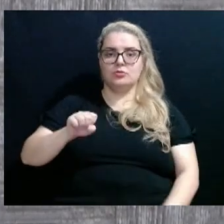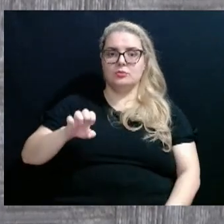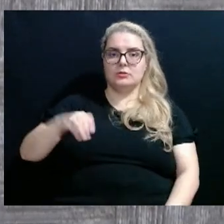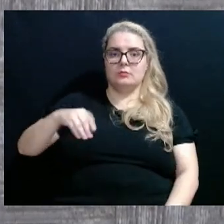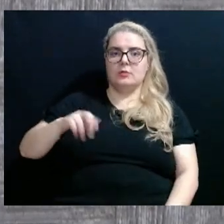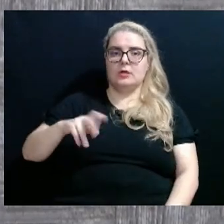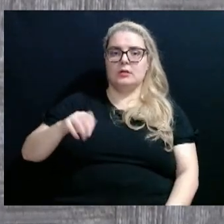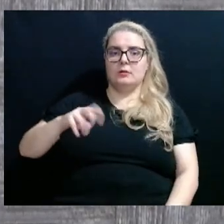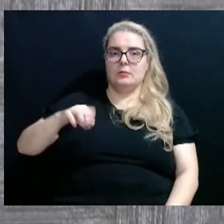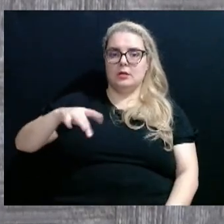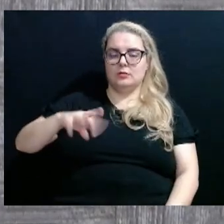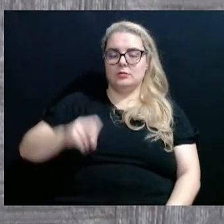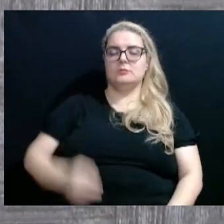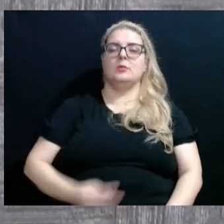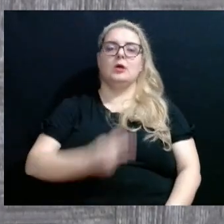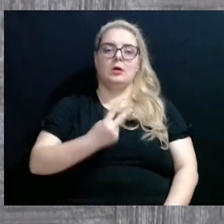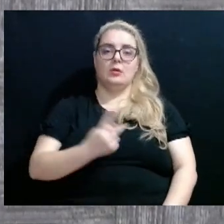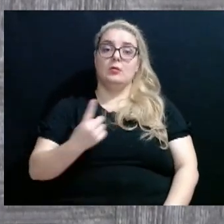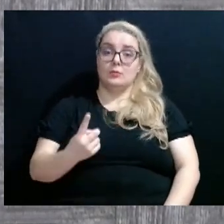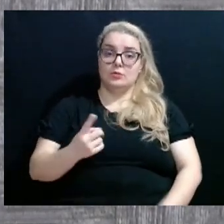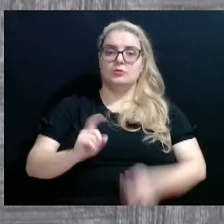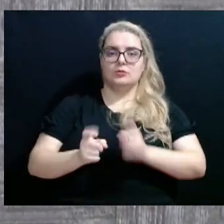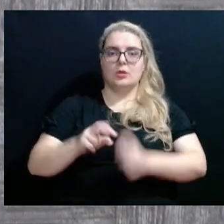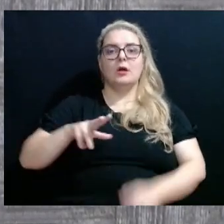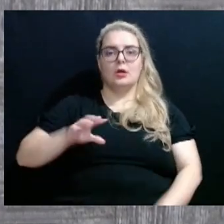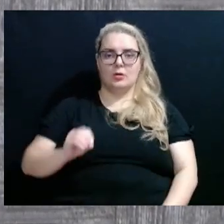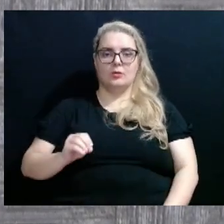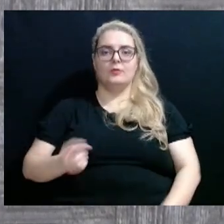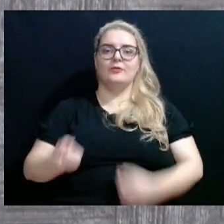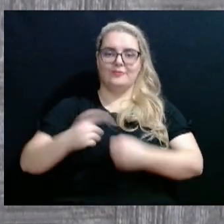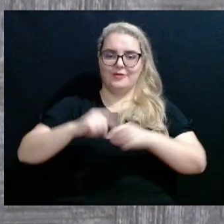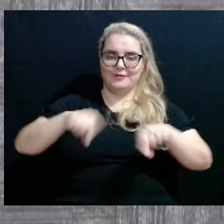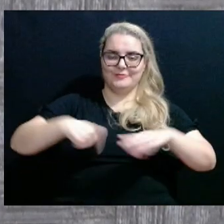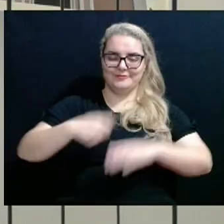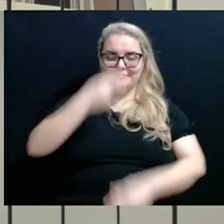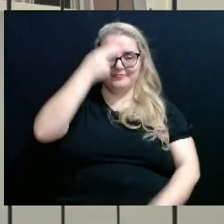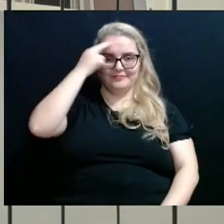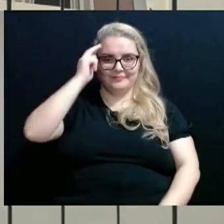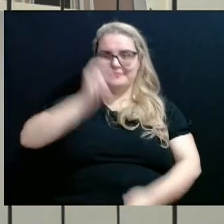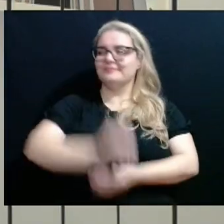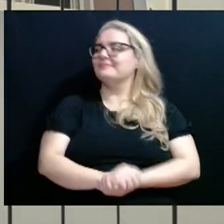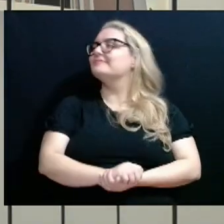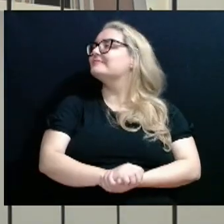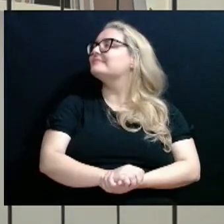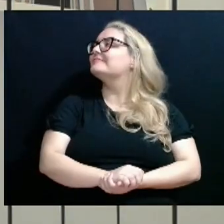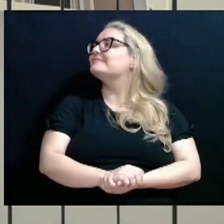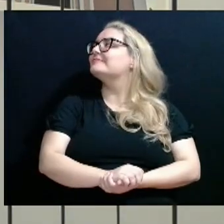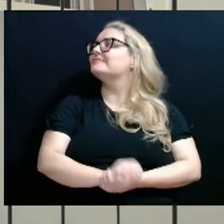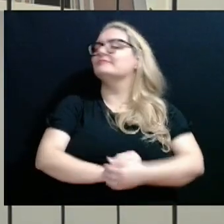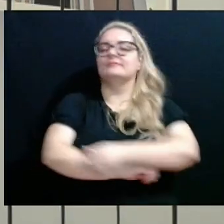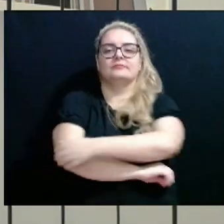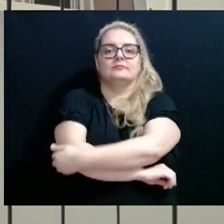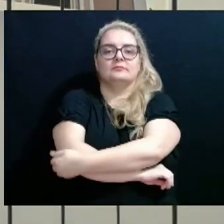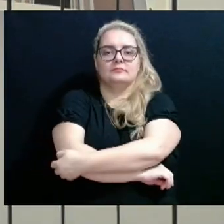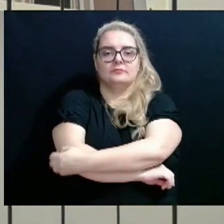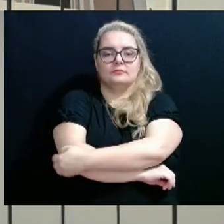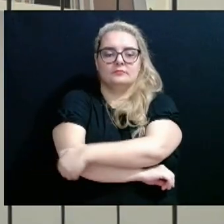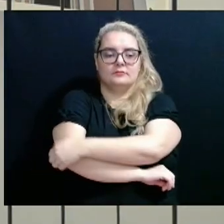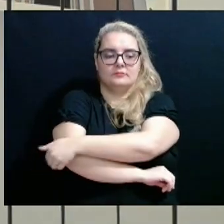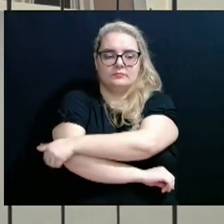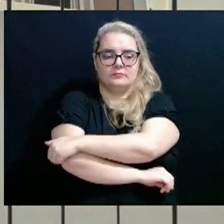Matozinho, será a 21ª reunião ordinária. Eu volto com você, Gabriel. Tá certo, muito obrigado, André Aranha,